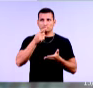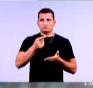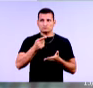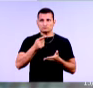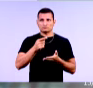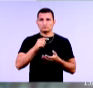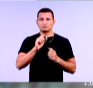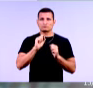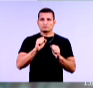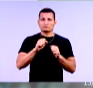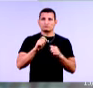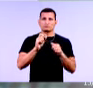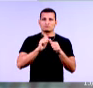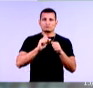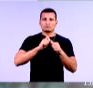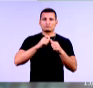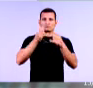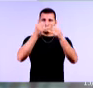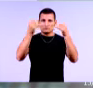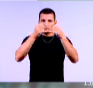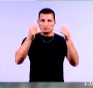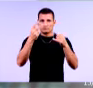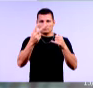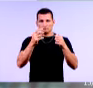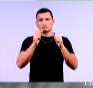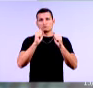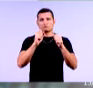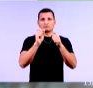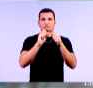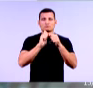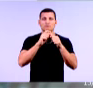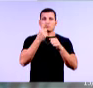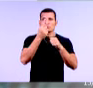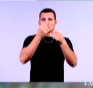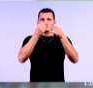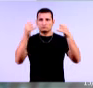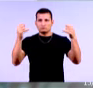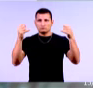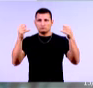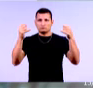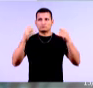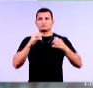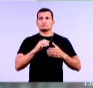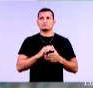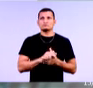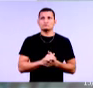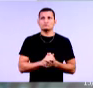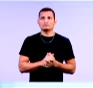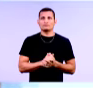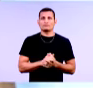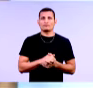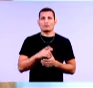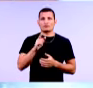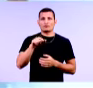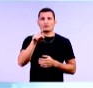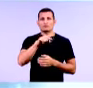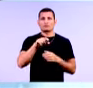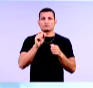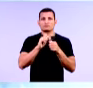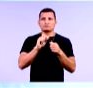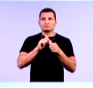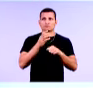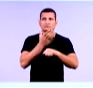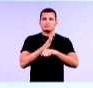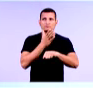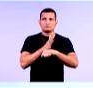linhas ou posso fazer em uma única linha, se eu der um new smartphone. Gente, É isso que vocês vão ter que fazer na